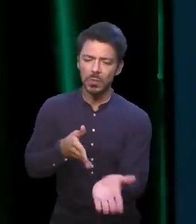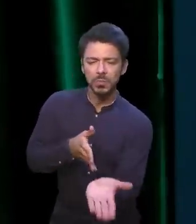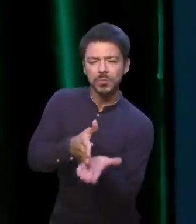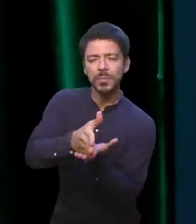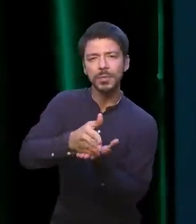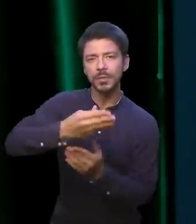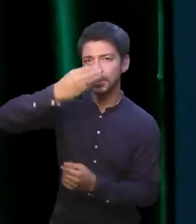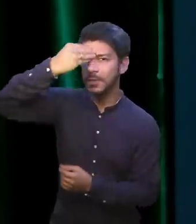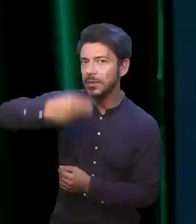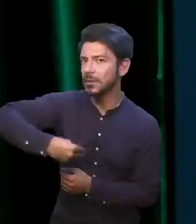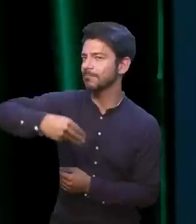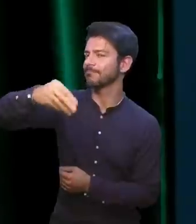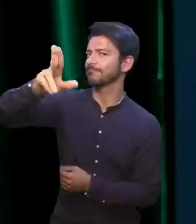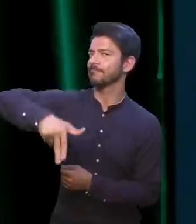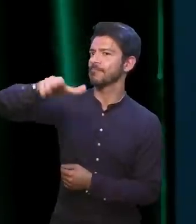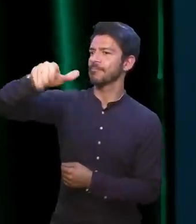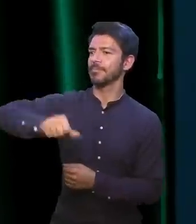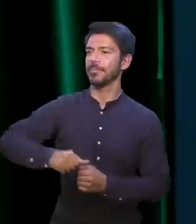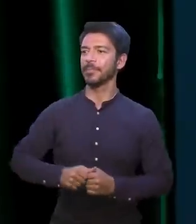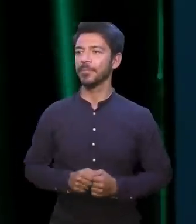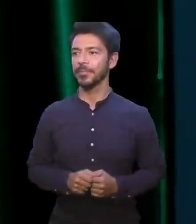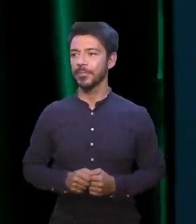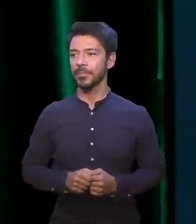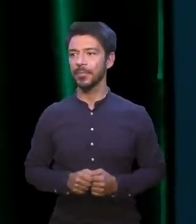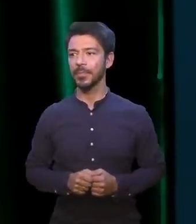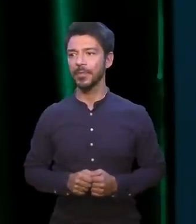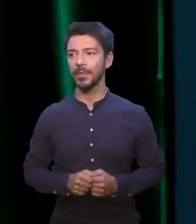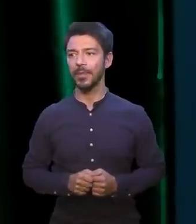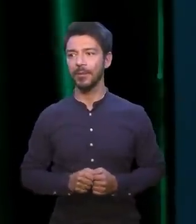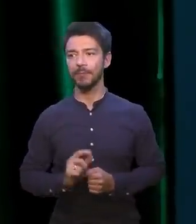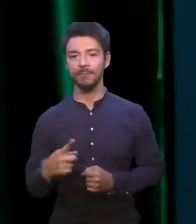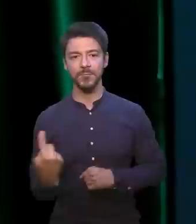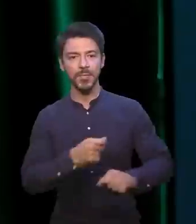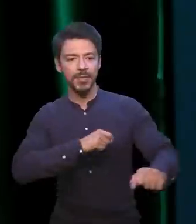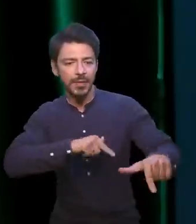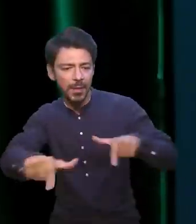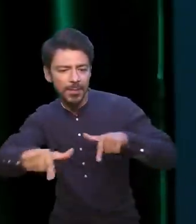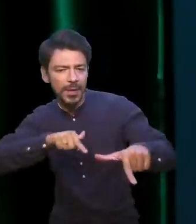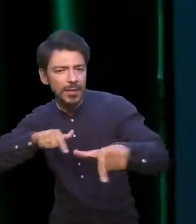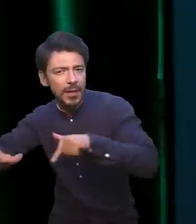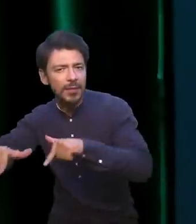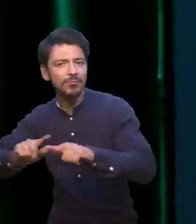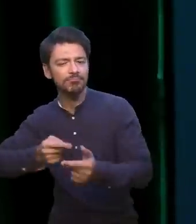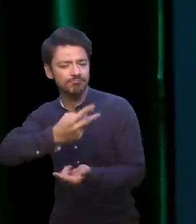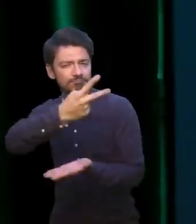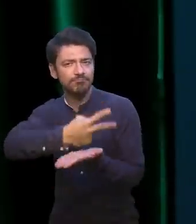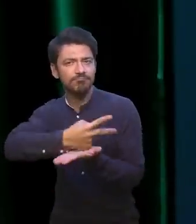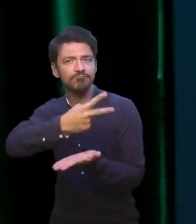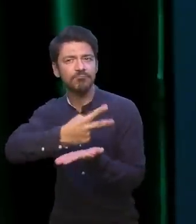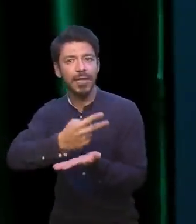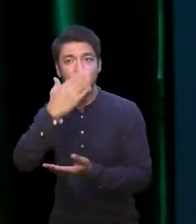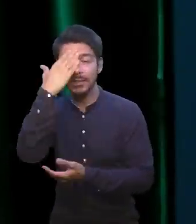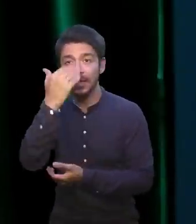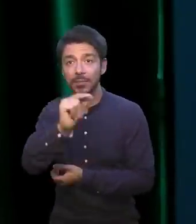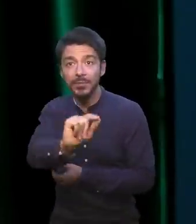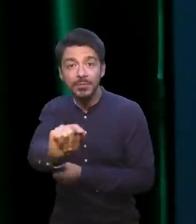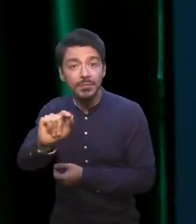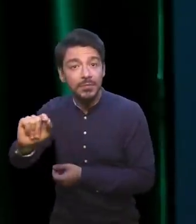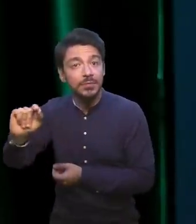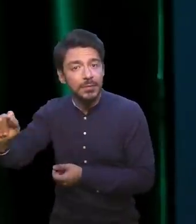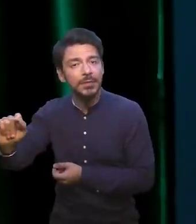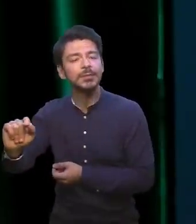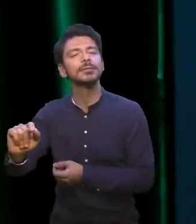desistir. Continuar semeando. Sabemos que eles se transformarão. E que, como diz Joana de